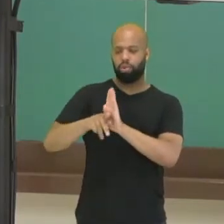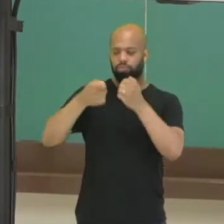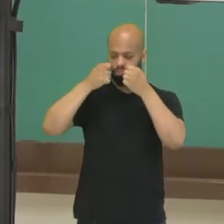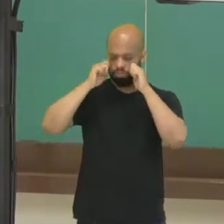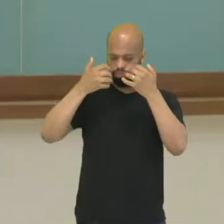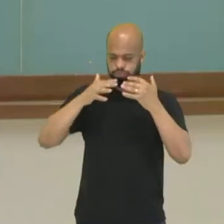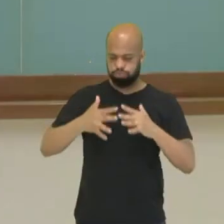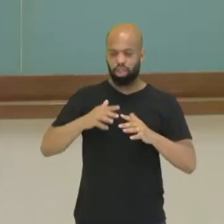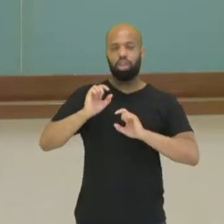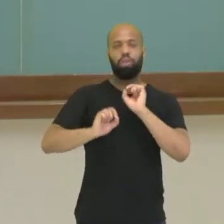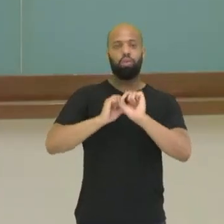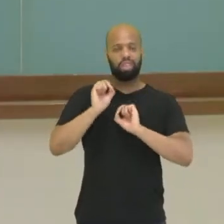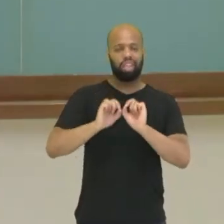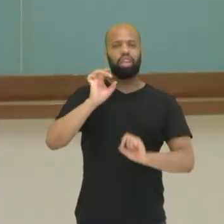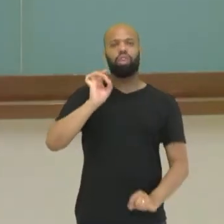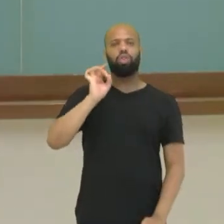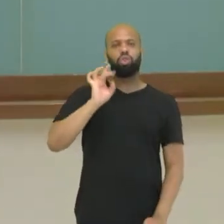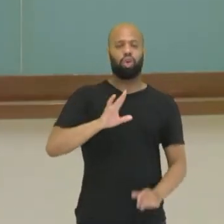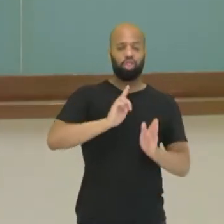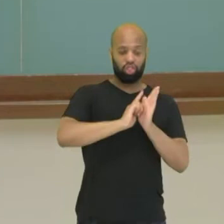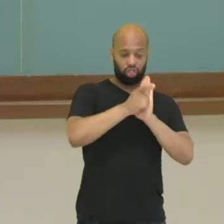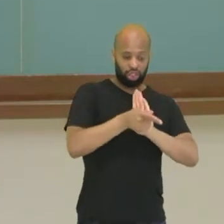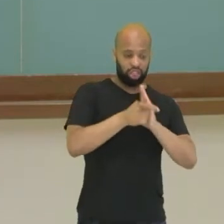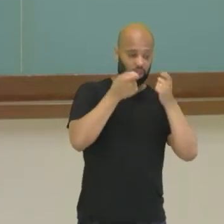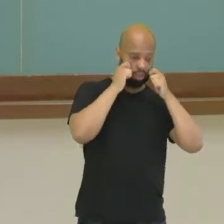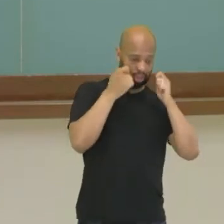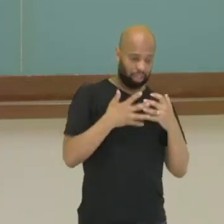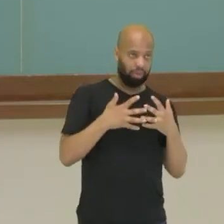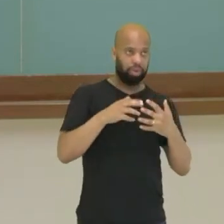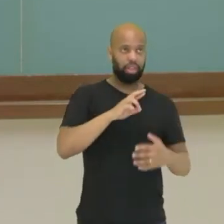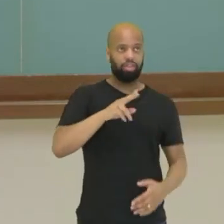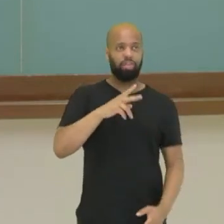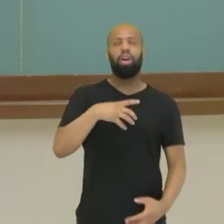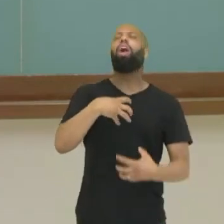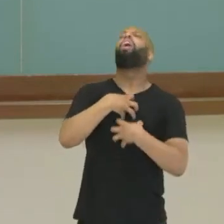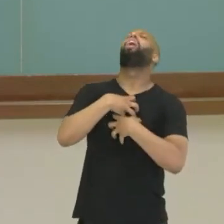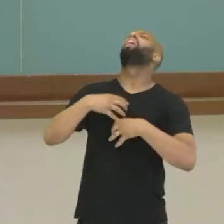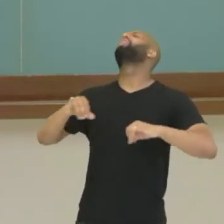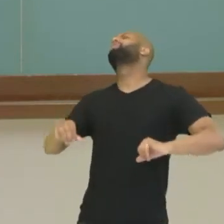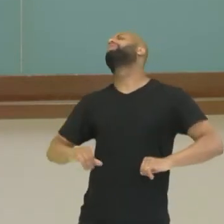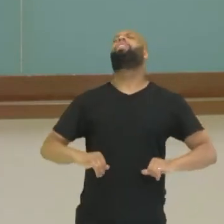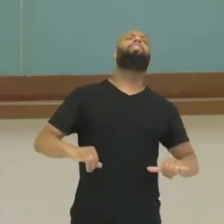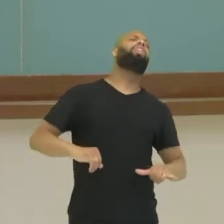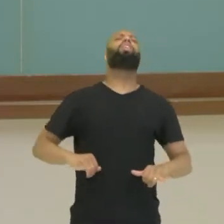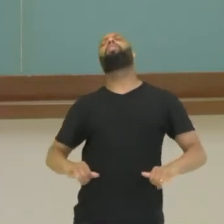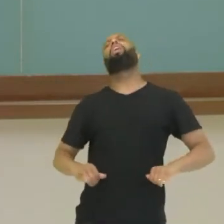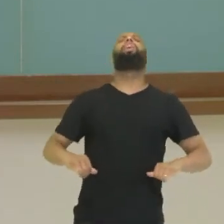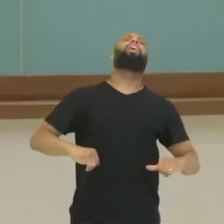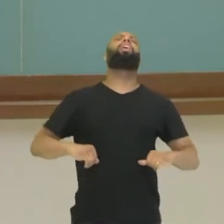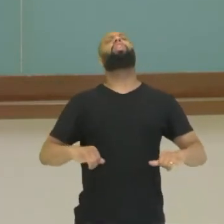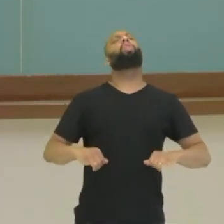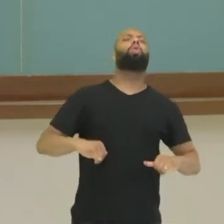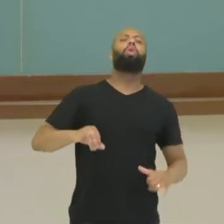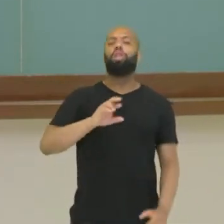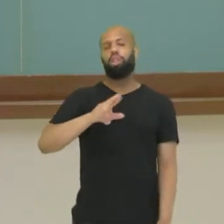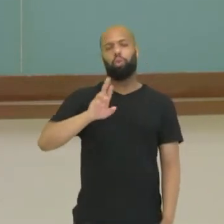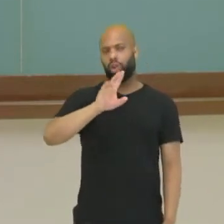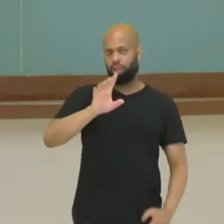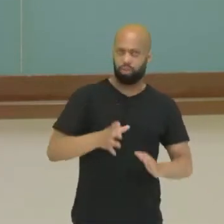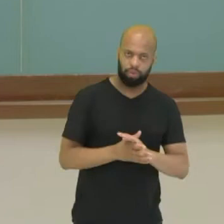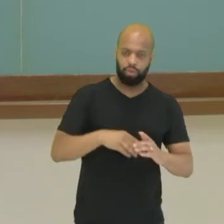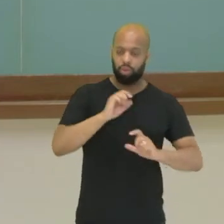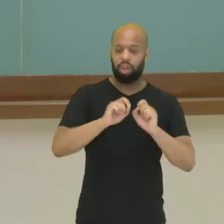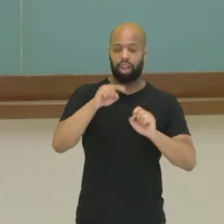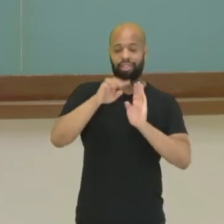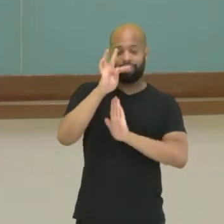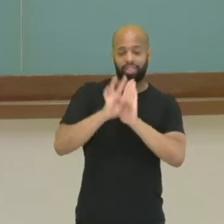texto dramático, eu não estou falando no gênero drama, né? Como eu sofro, não, né? Não estou falando do